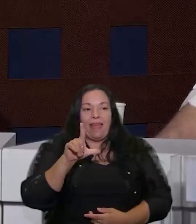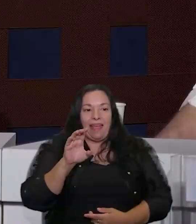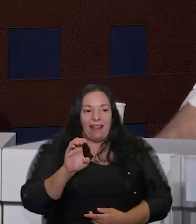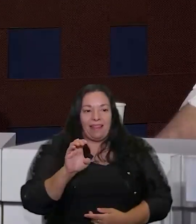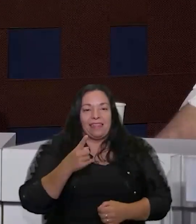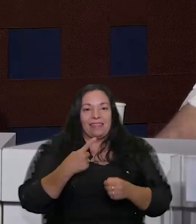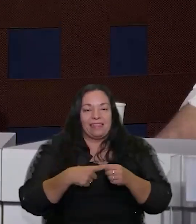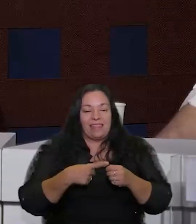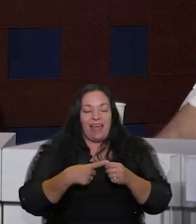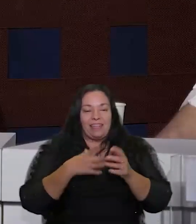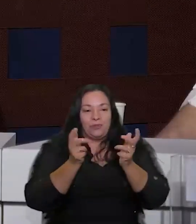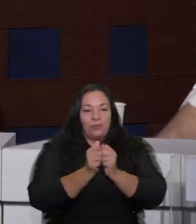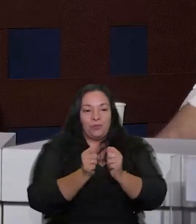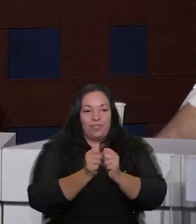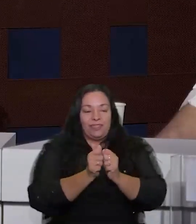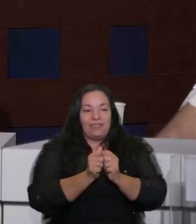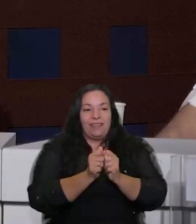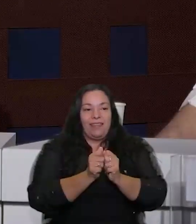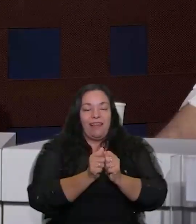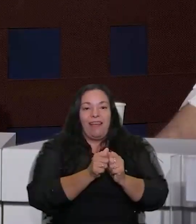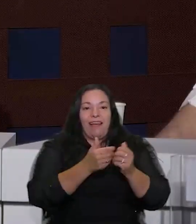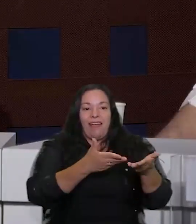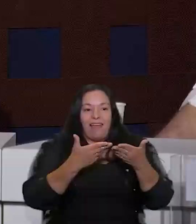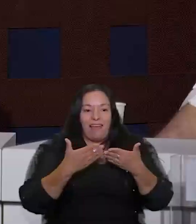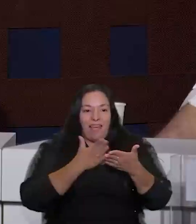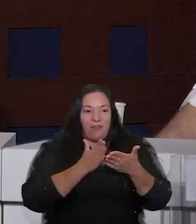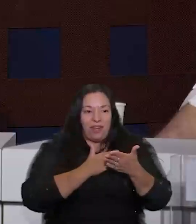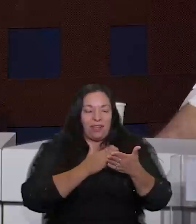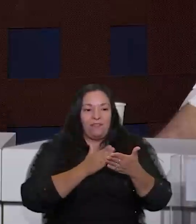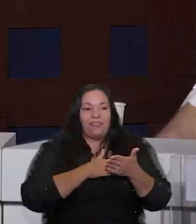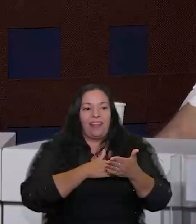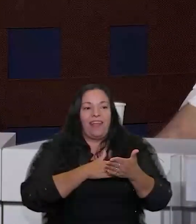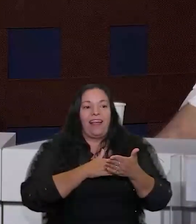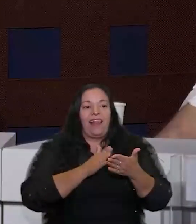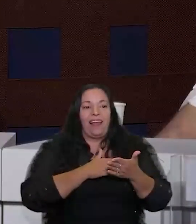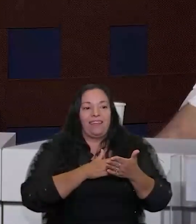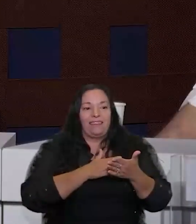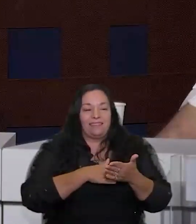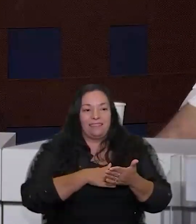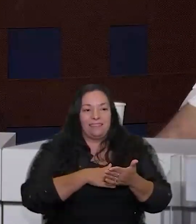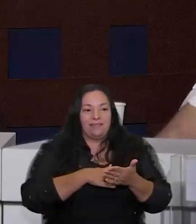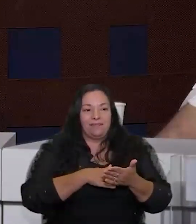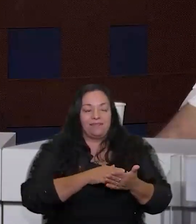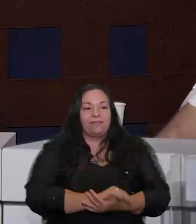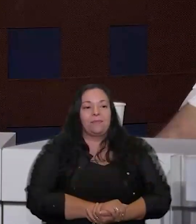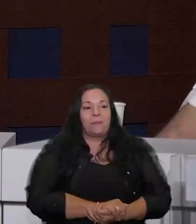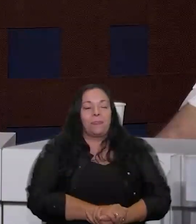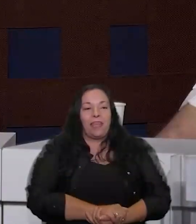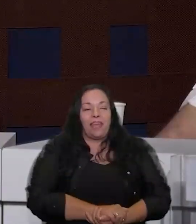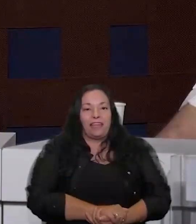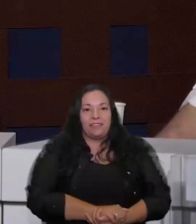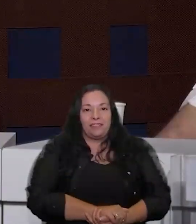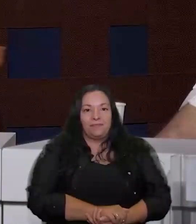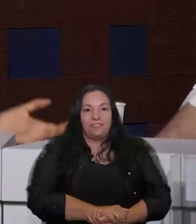que habitamos juntas. Ganhei o livro dela agora no meu aniversário em julho, falei, olha, já está aqui na fila. O Jefferson também,